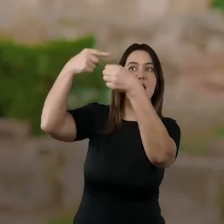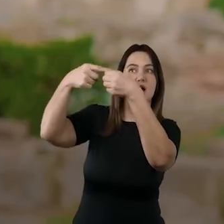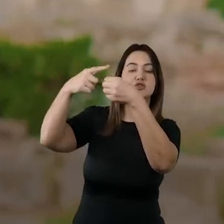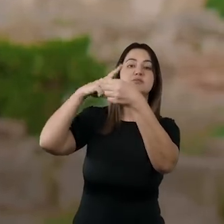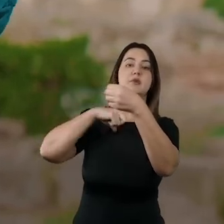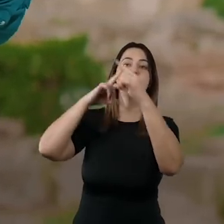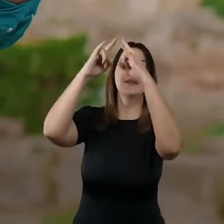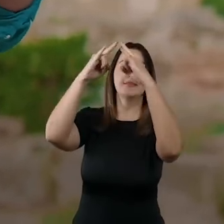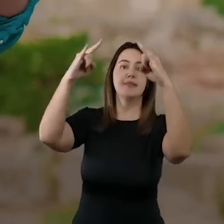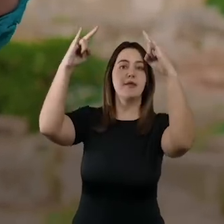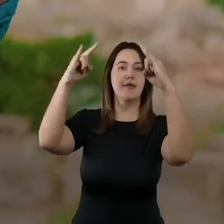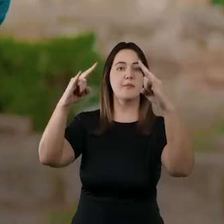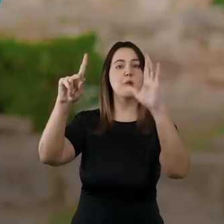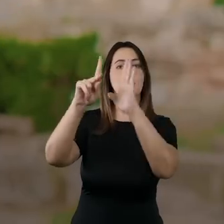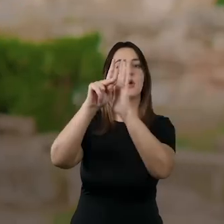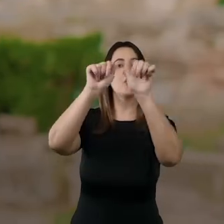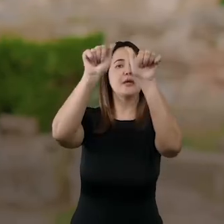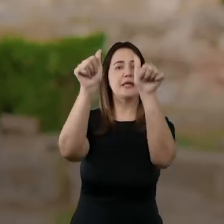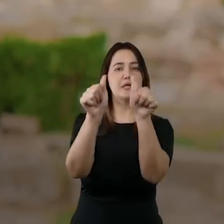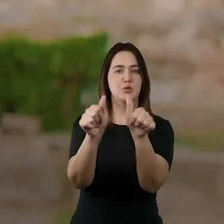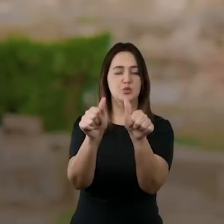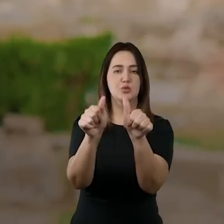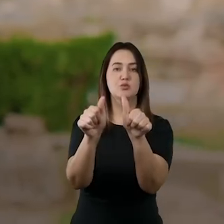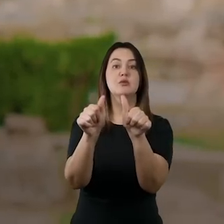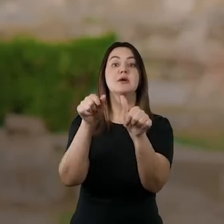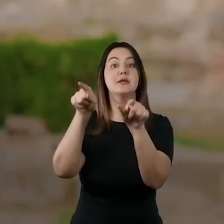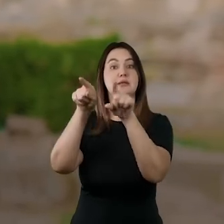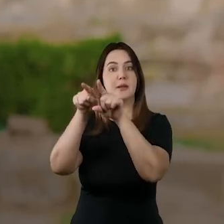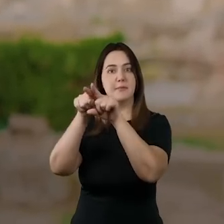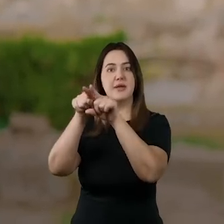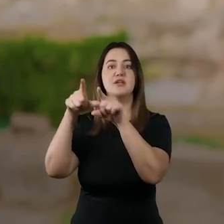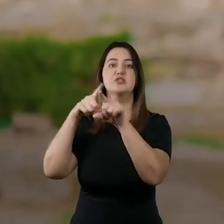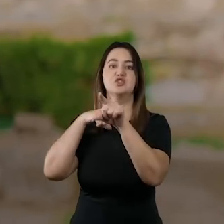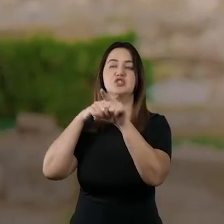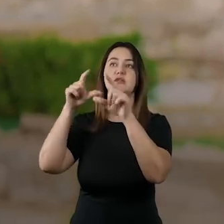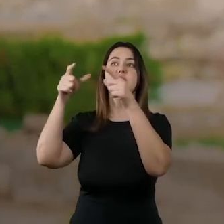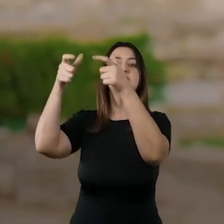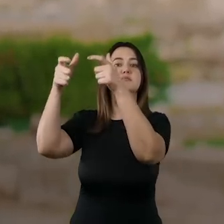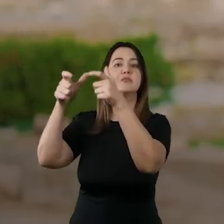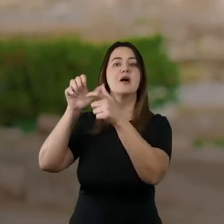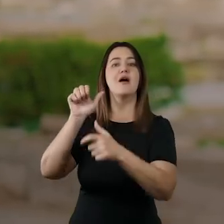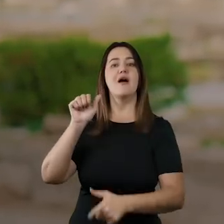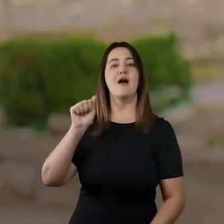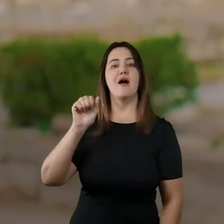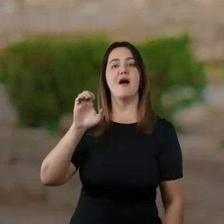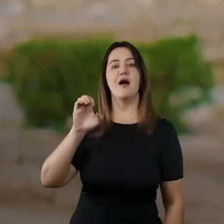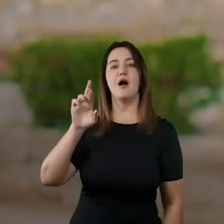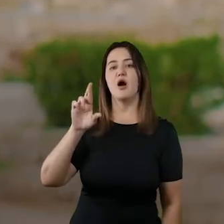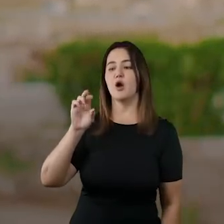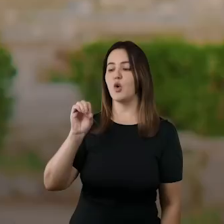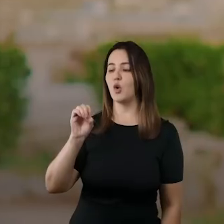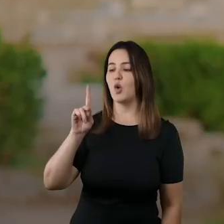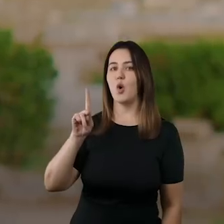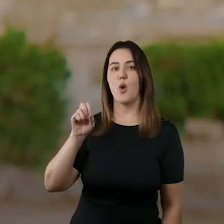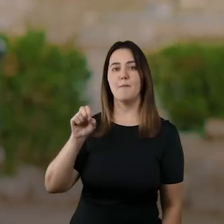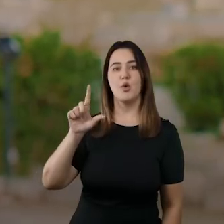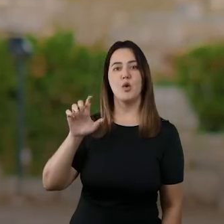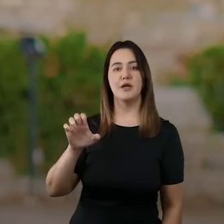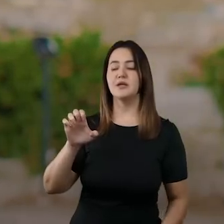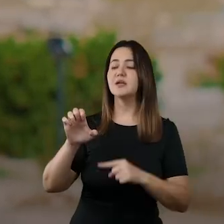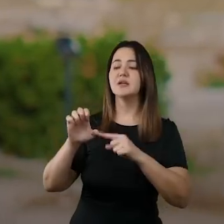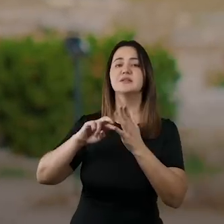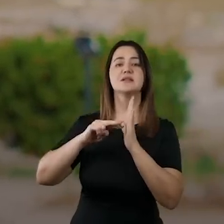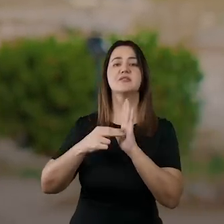para alguma divindade específica e ali também construíam uma acrópole. Aliás, esse nome acrópole, em grego,